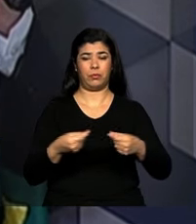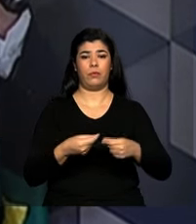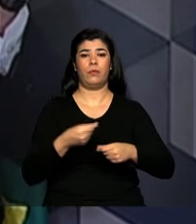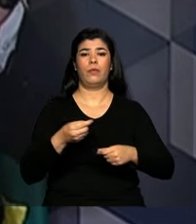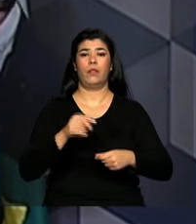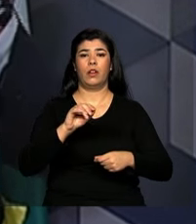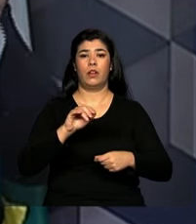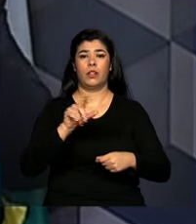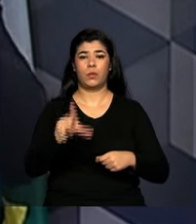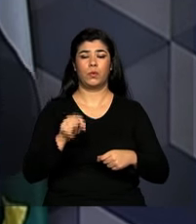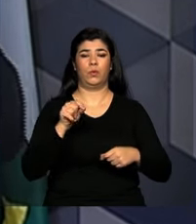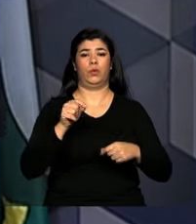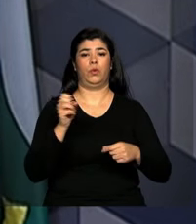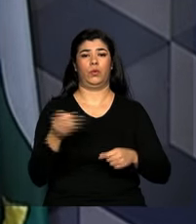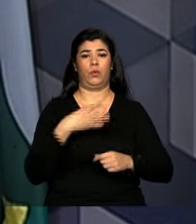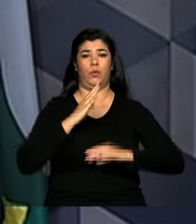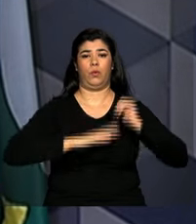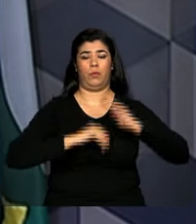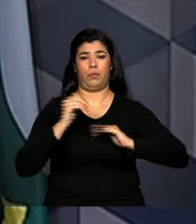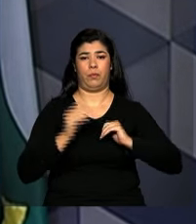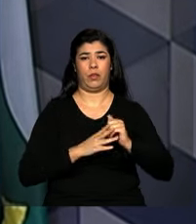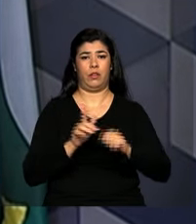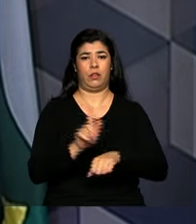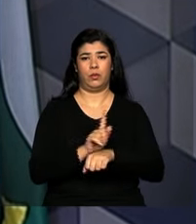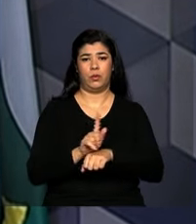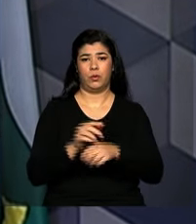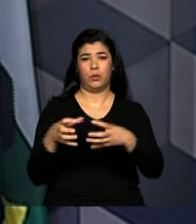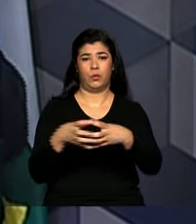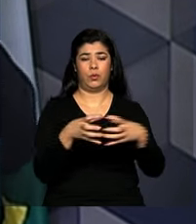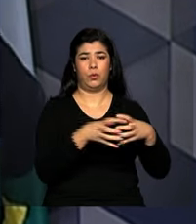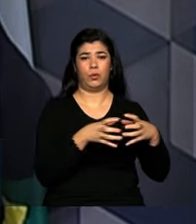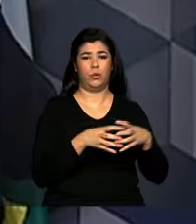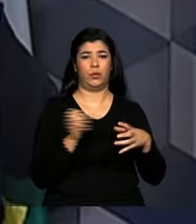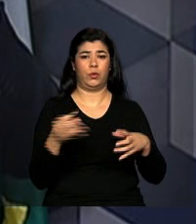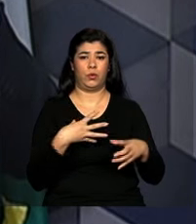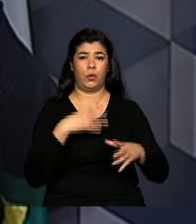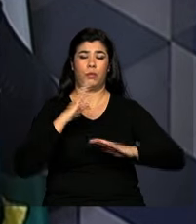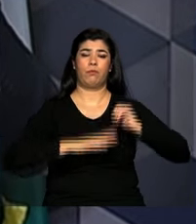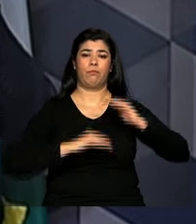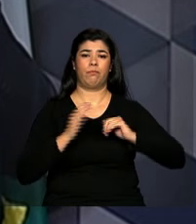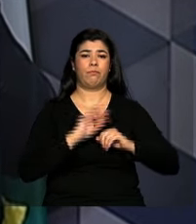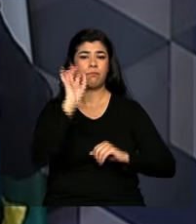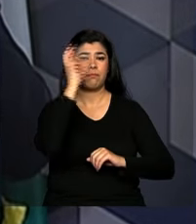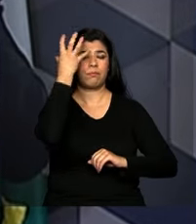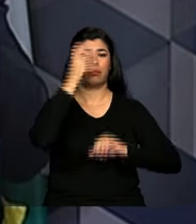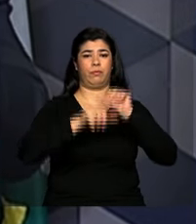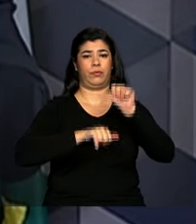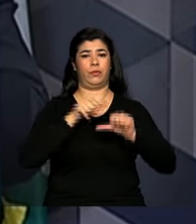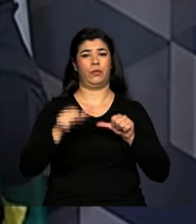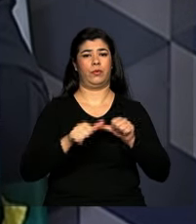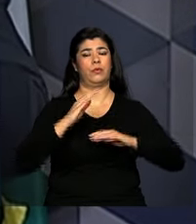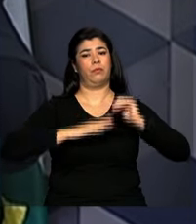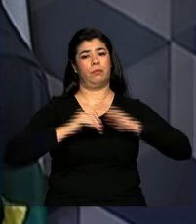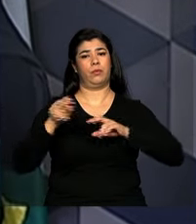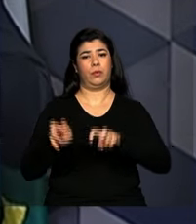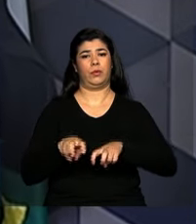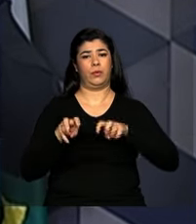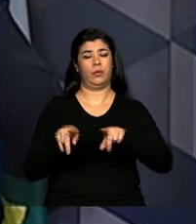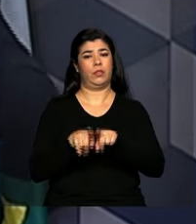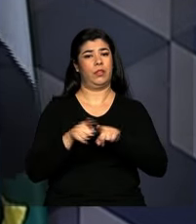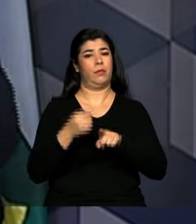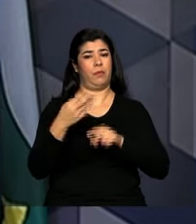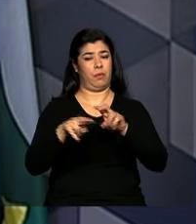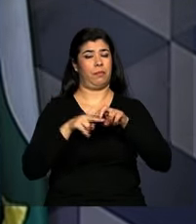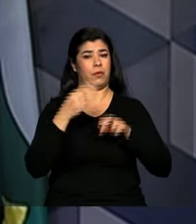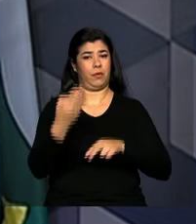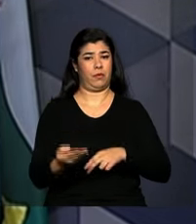gestão em cada propriedade que faz essa opção, um novo paradigma que eu acho da nossa agricultura e graças à nossa Embrapa,